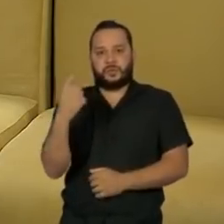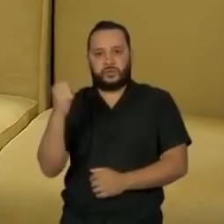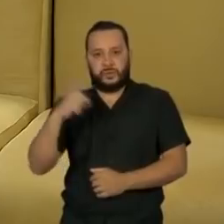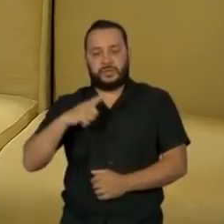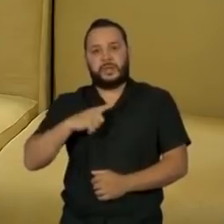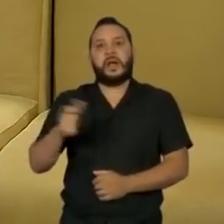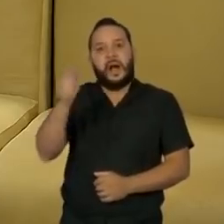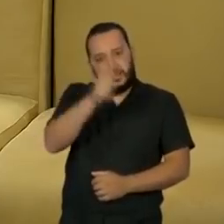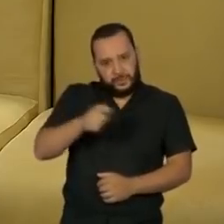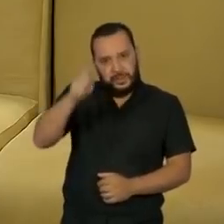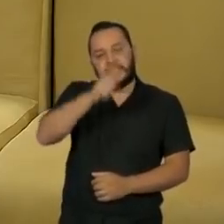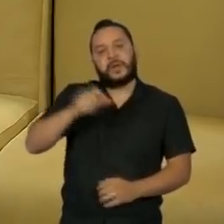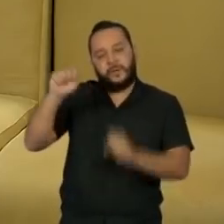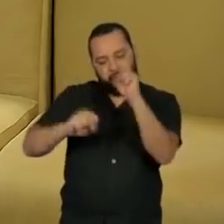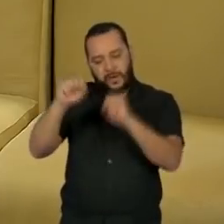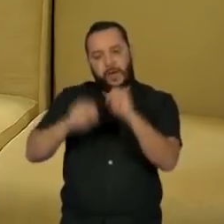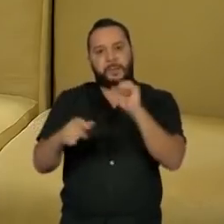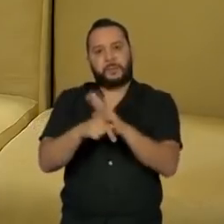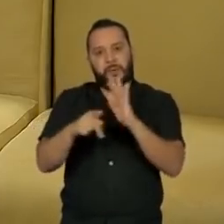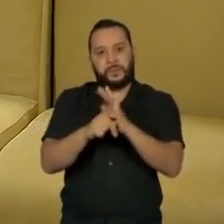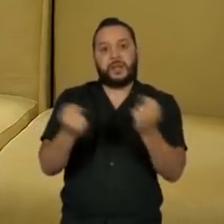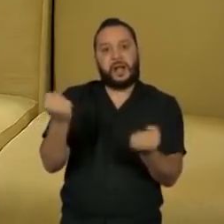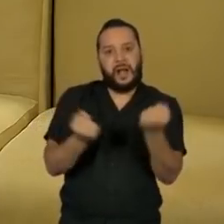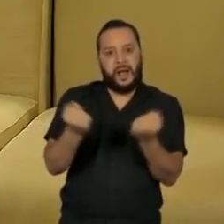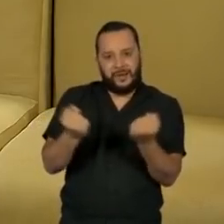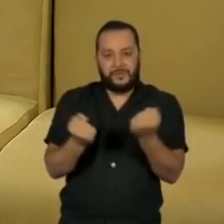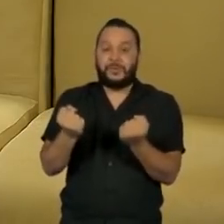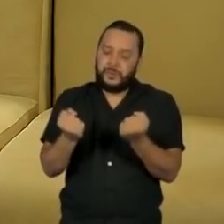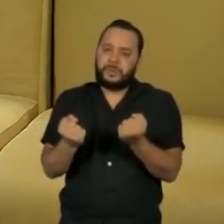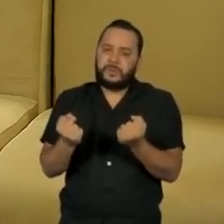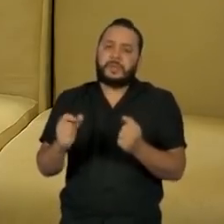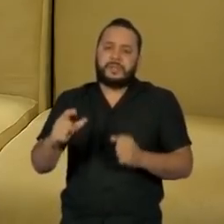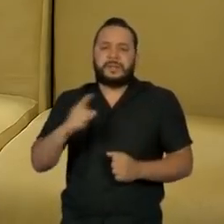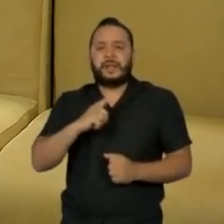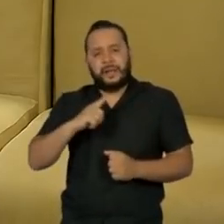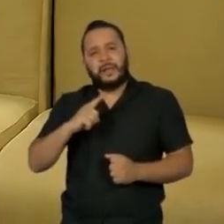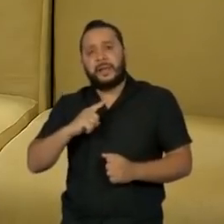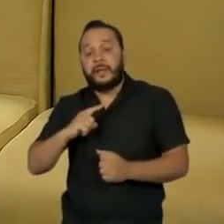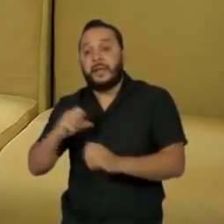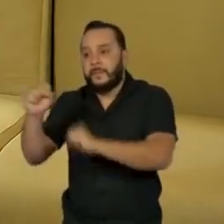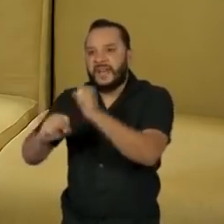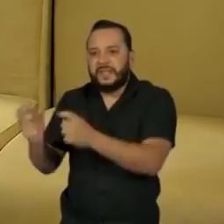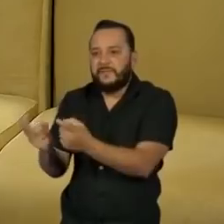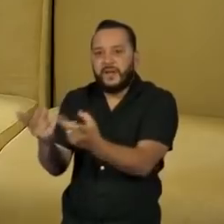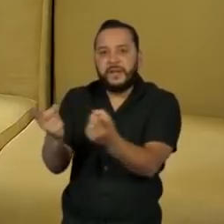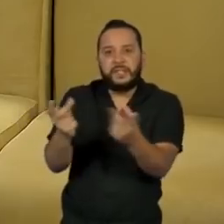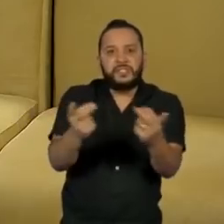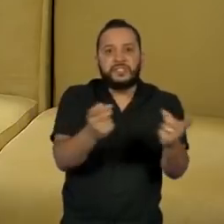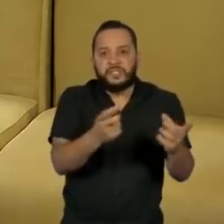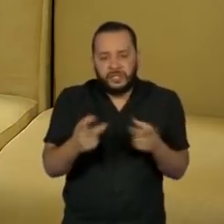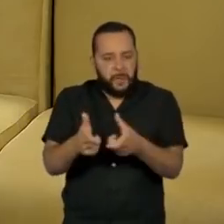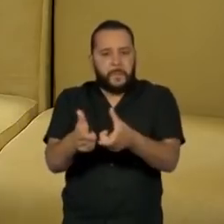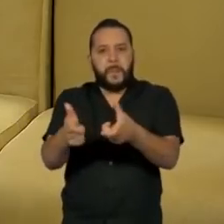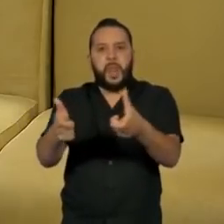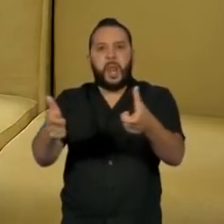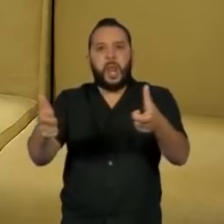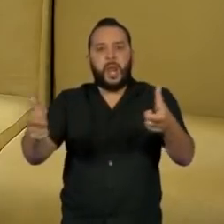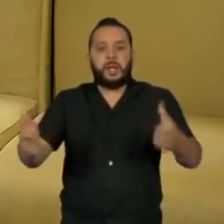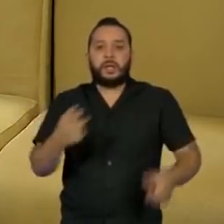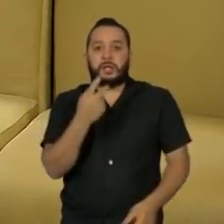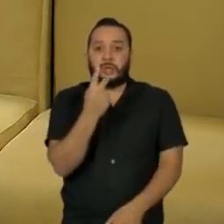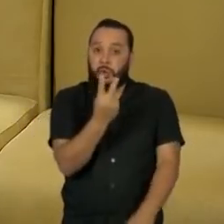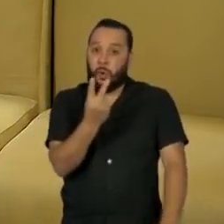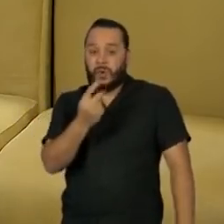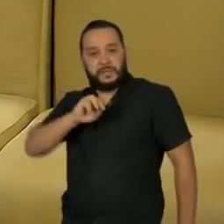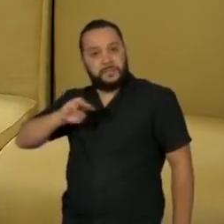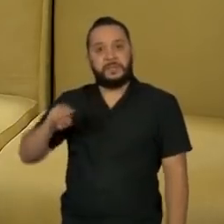Associação Nacional dos Fabricantes, as indústrias comercializaram nesse ano, nesse período, 2